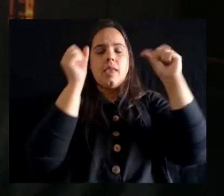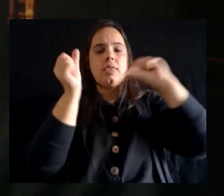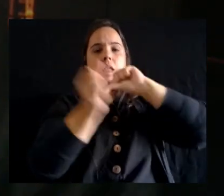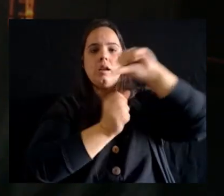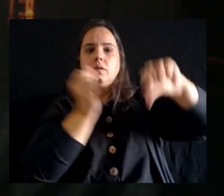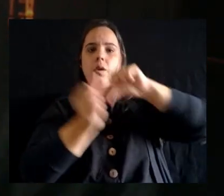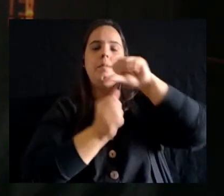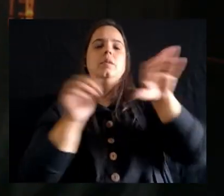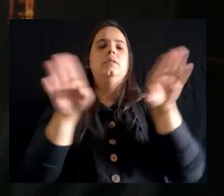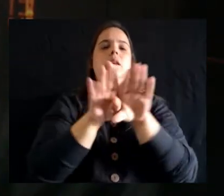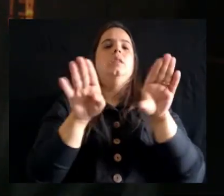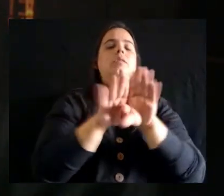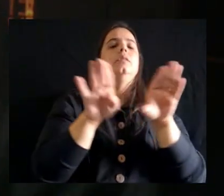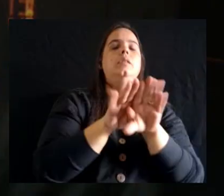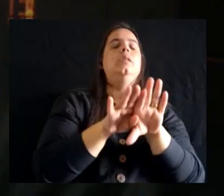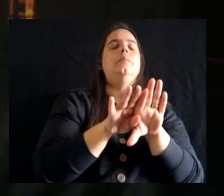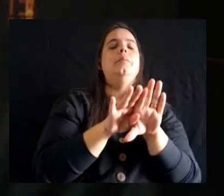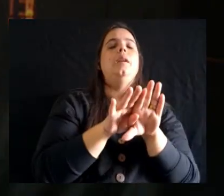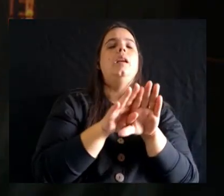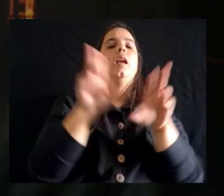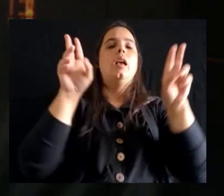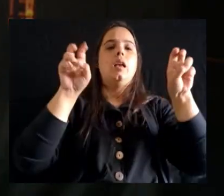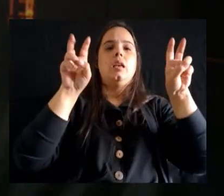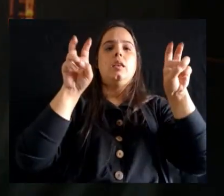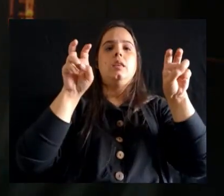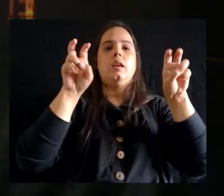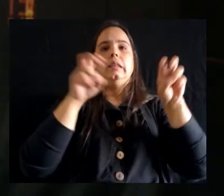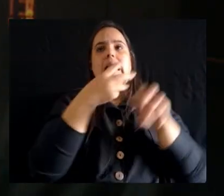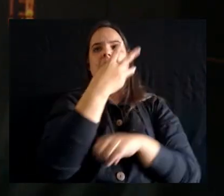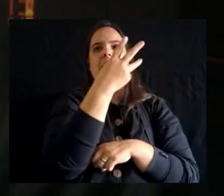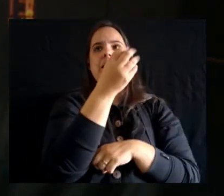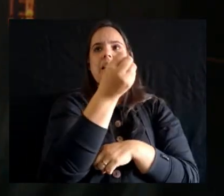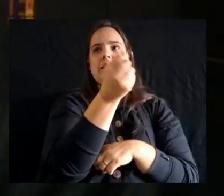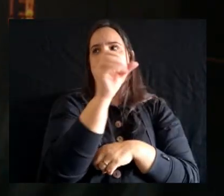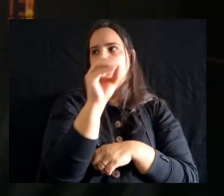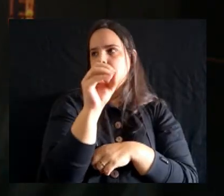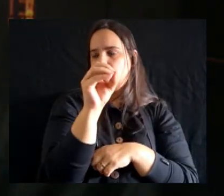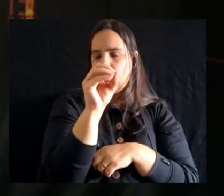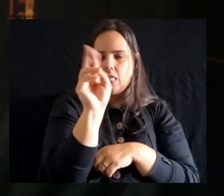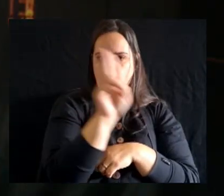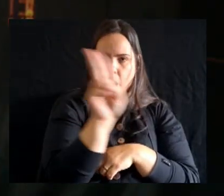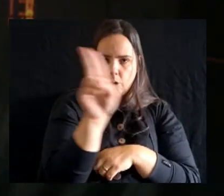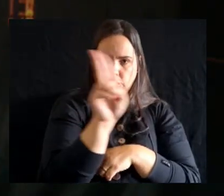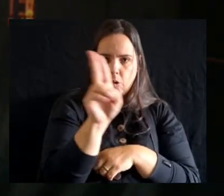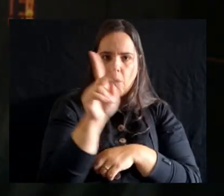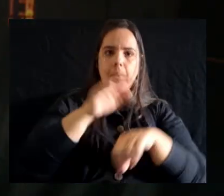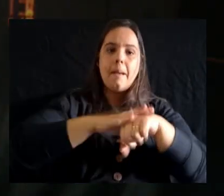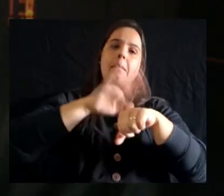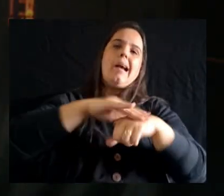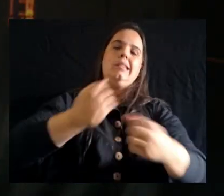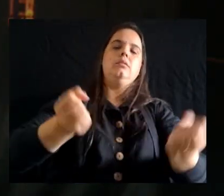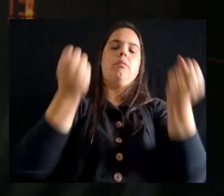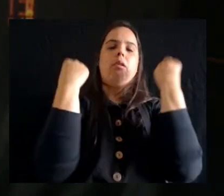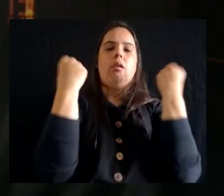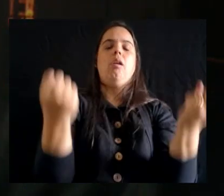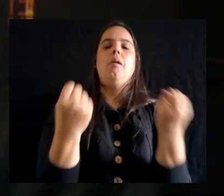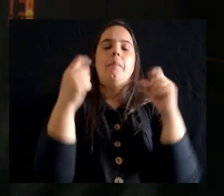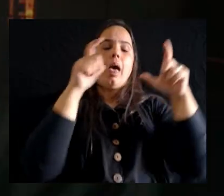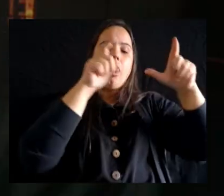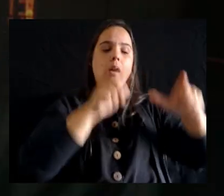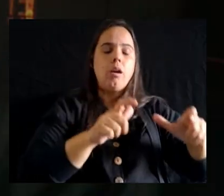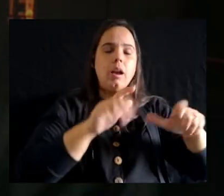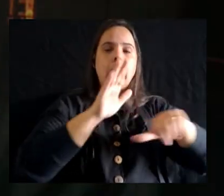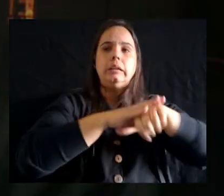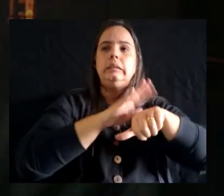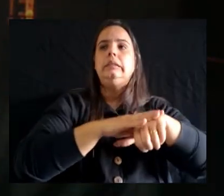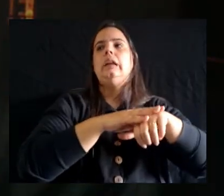está aparecendo aí, a Academia 360, né? Vai muito além da musculação tradicional. É um espaço onde tem treino, tem relaxamento,